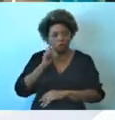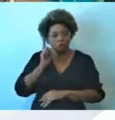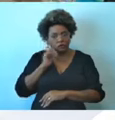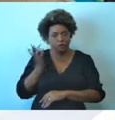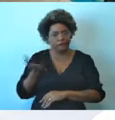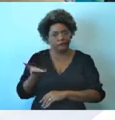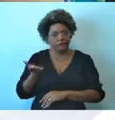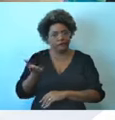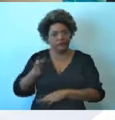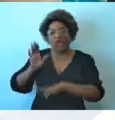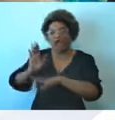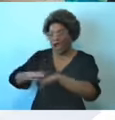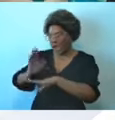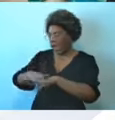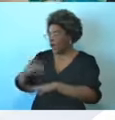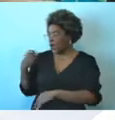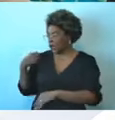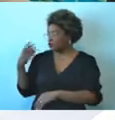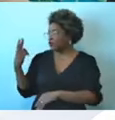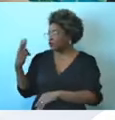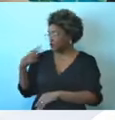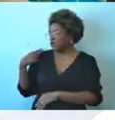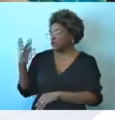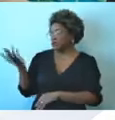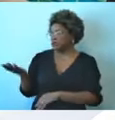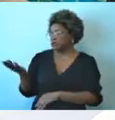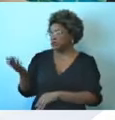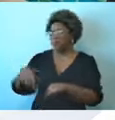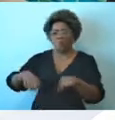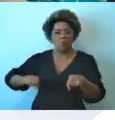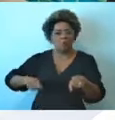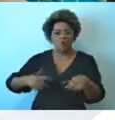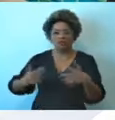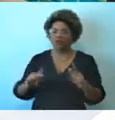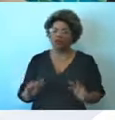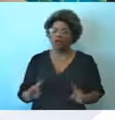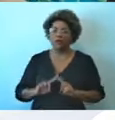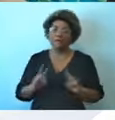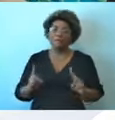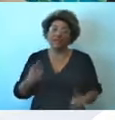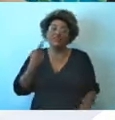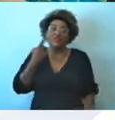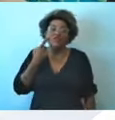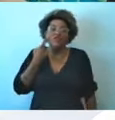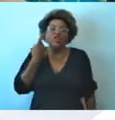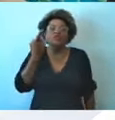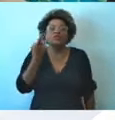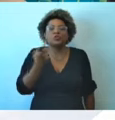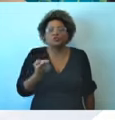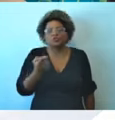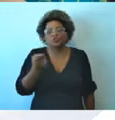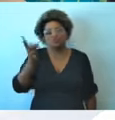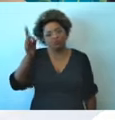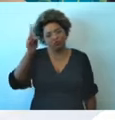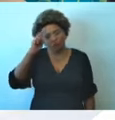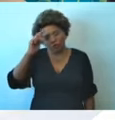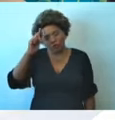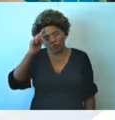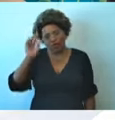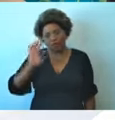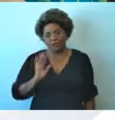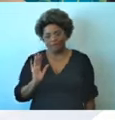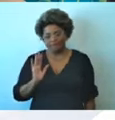pilotando moto, eu enfrento essas intempéries do dia a dia, né? E então a única coisa que eu gostaria de dizer é que isso fosse levado